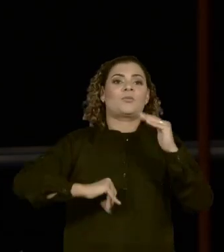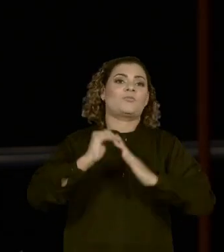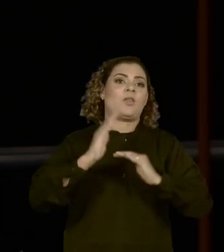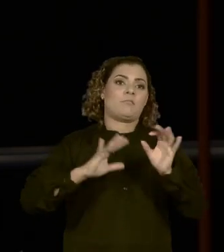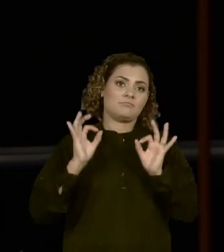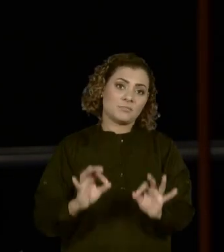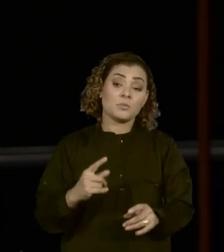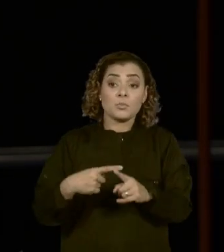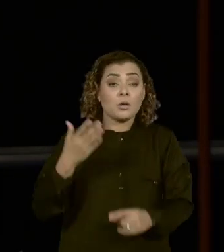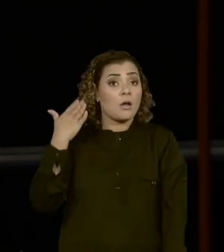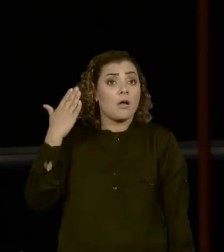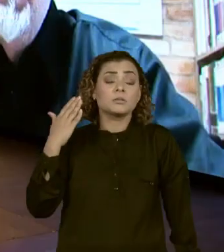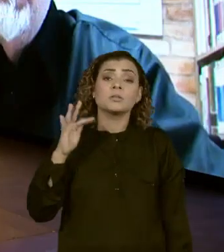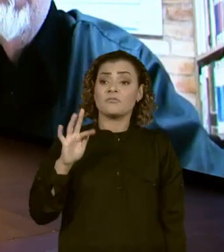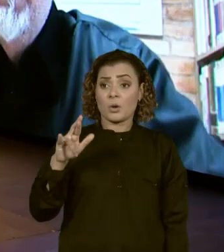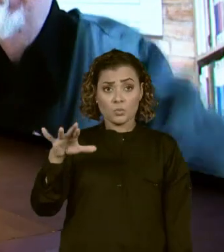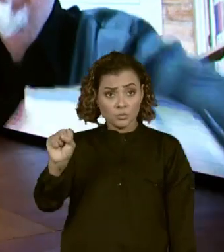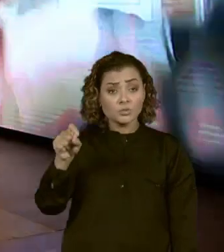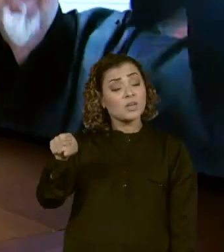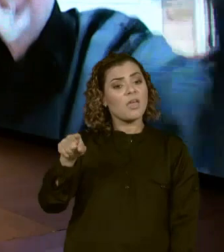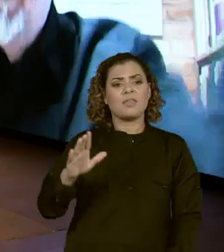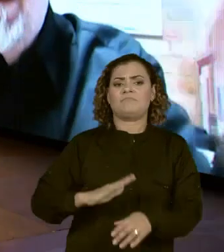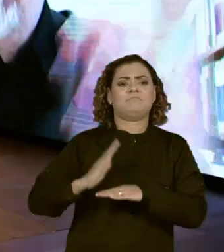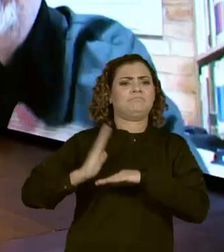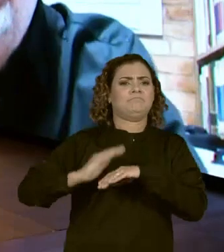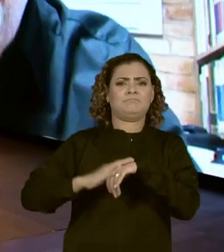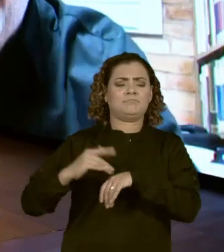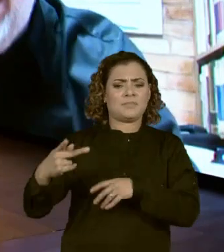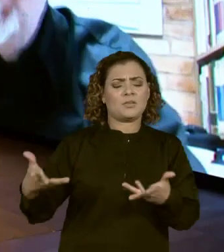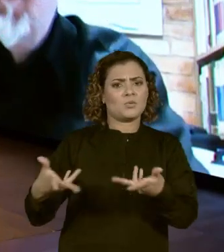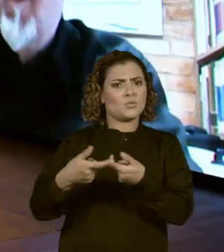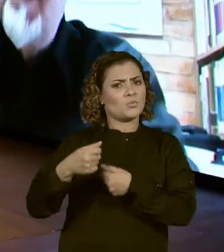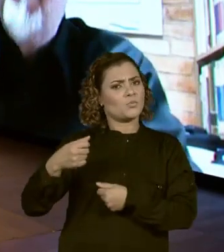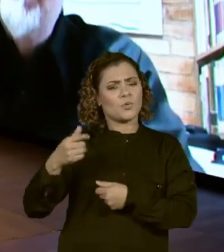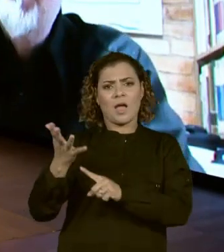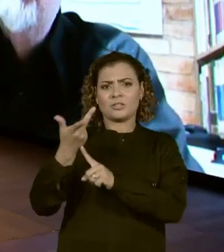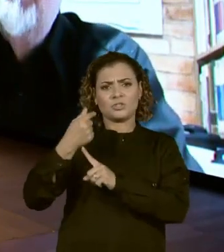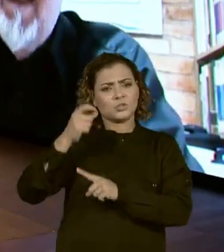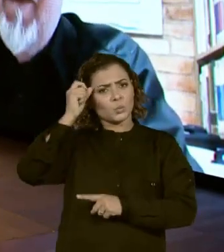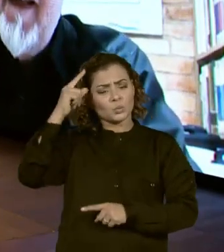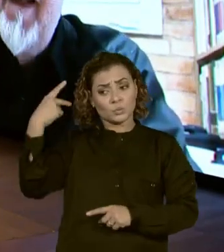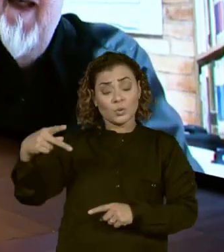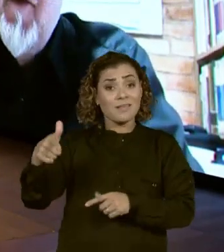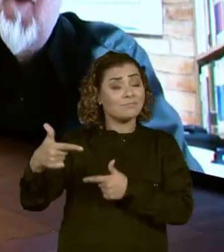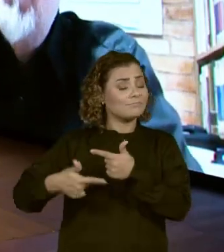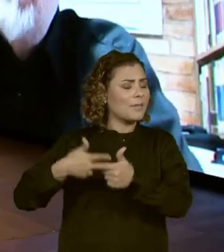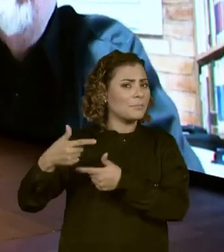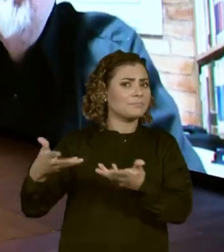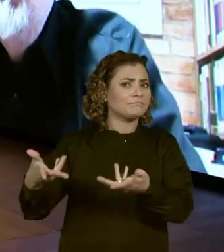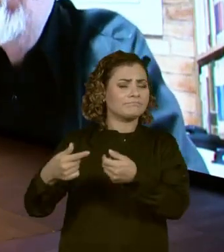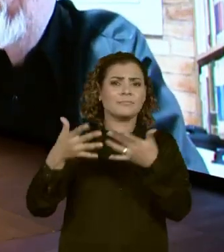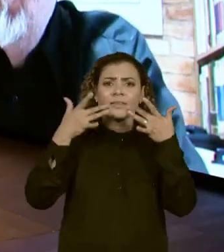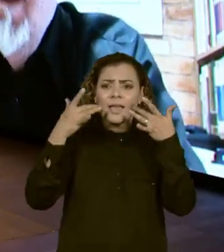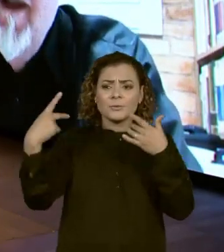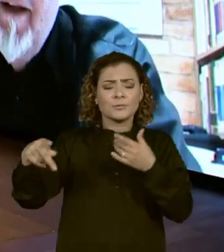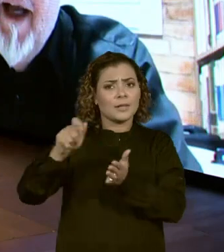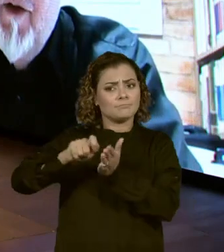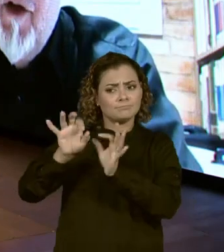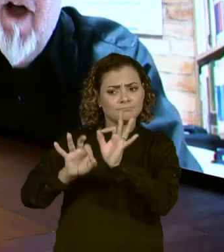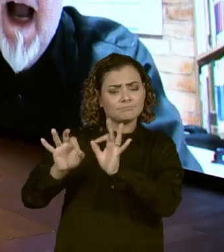incrível, né? E aí, então, fui fazer. Ele foi o cara que me levou, então, para o teatro profissional,